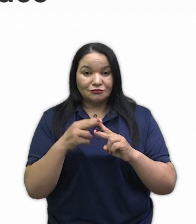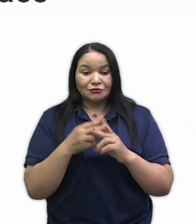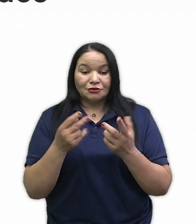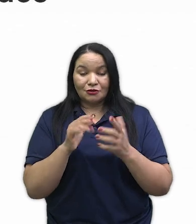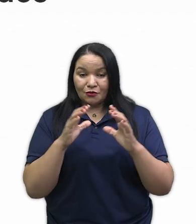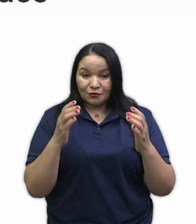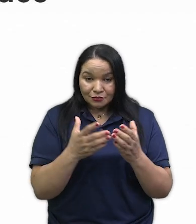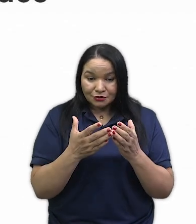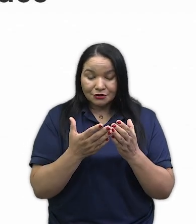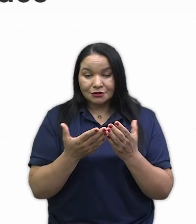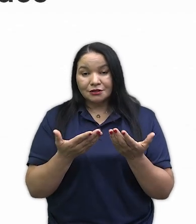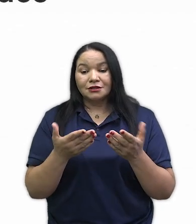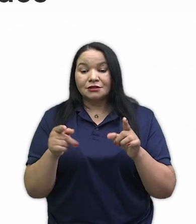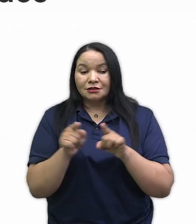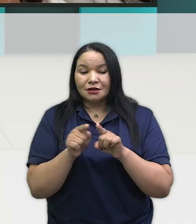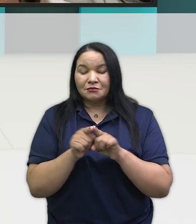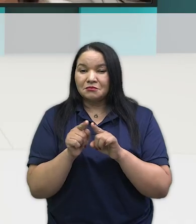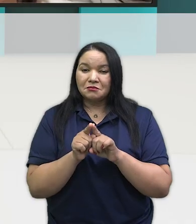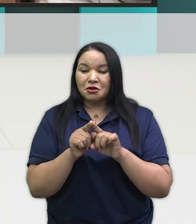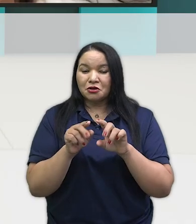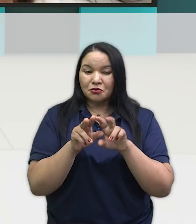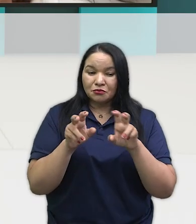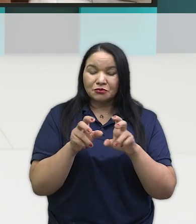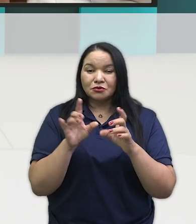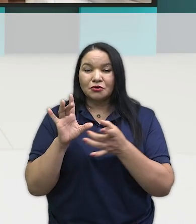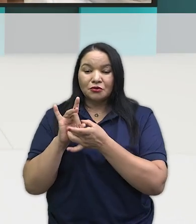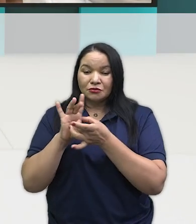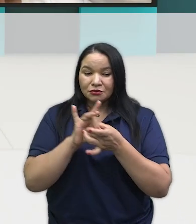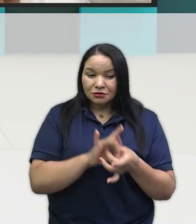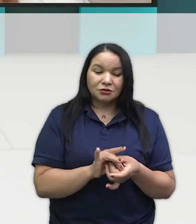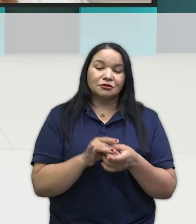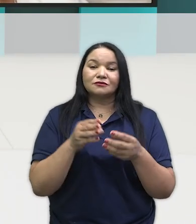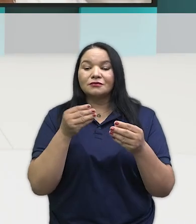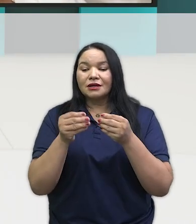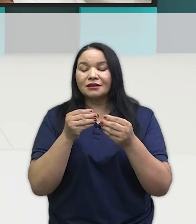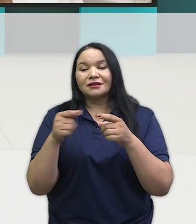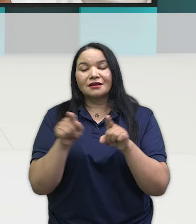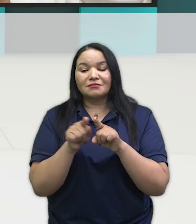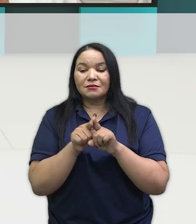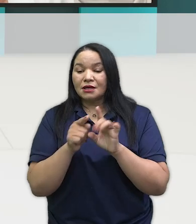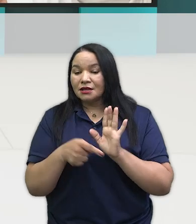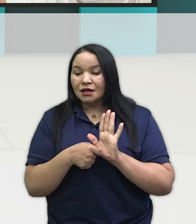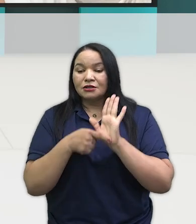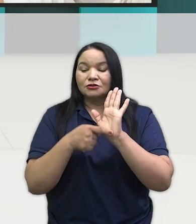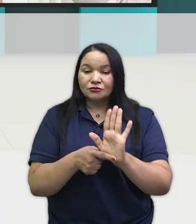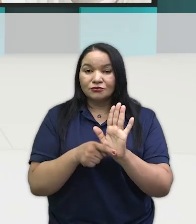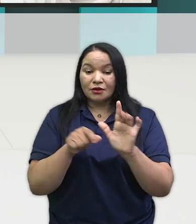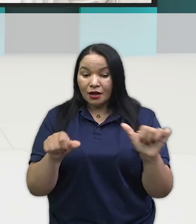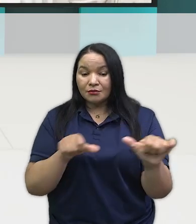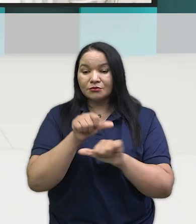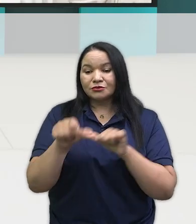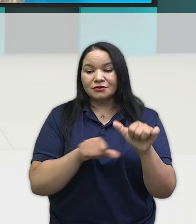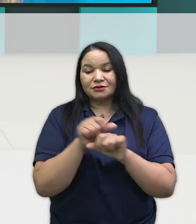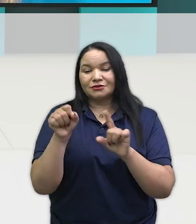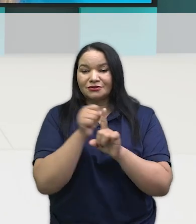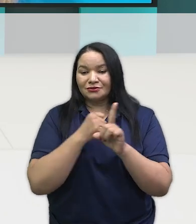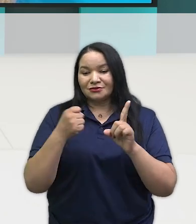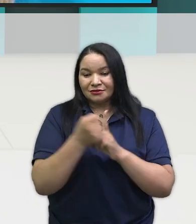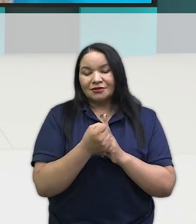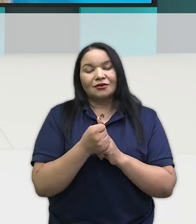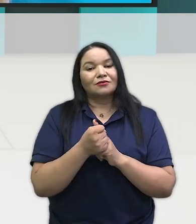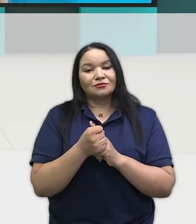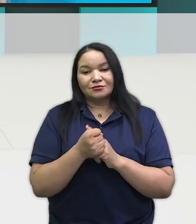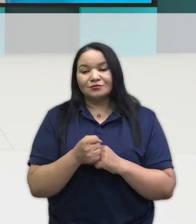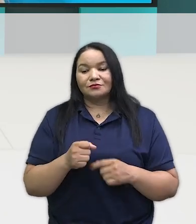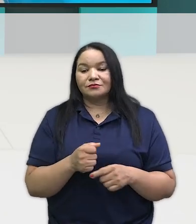numa comunidade, principalmente em contextos de vulnerabilidade, ele pode promover uma transformação social muito